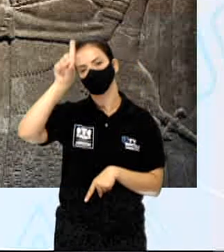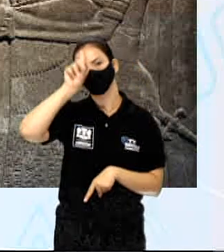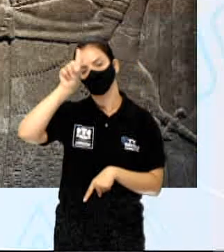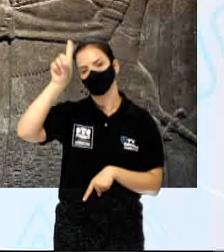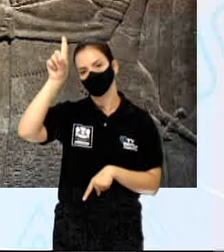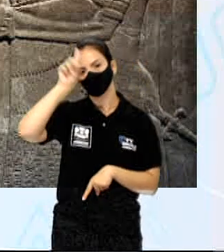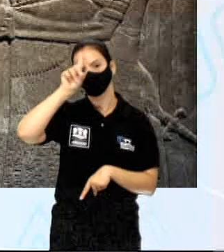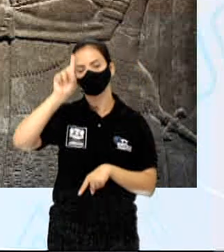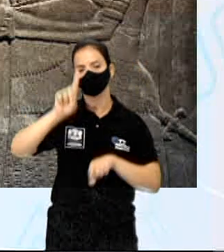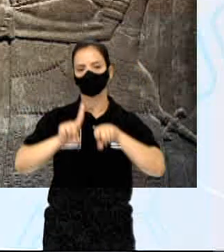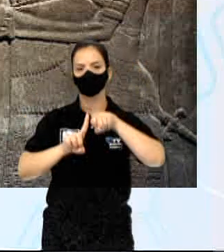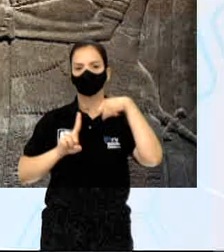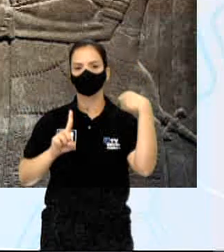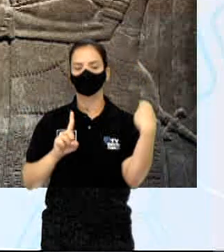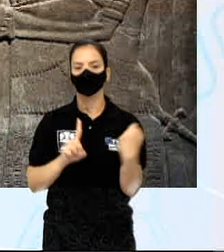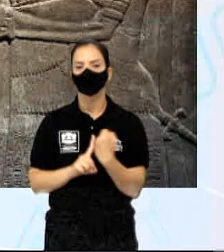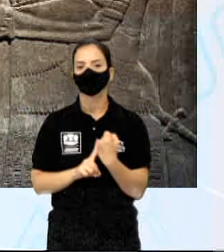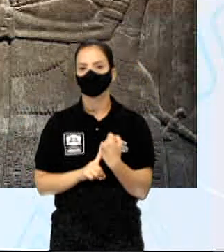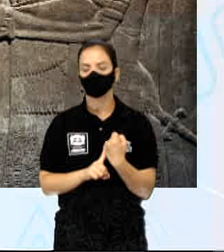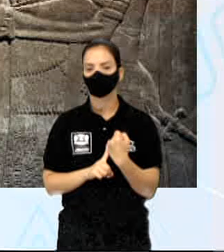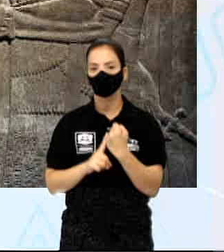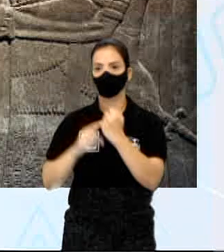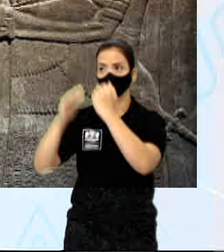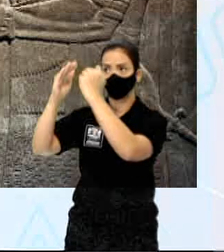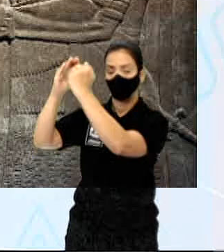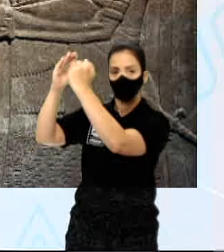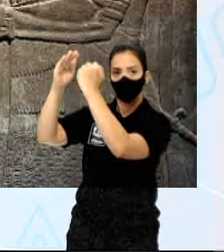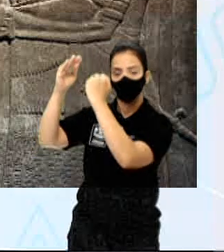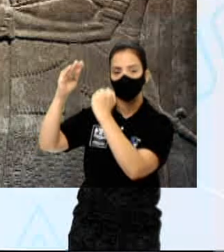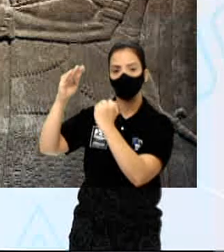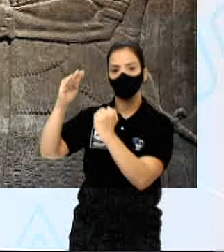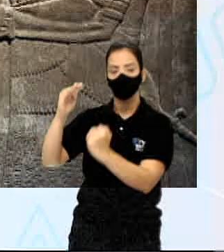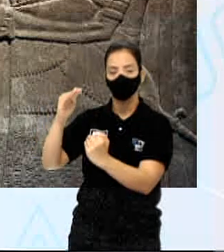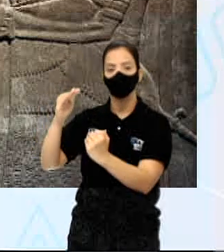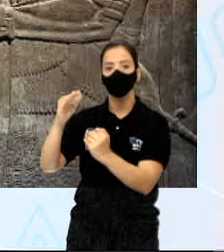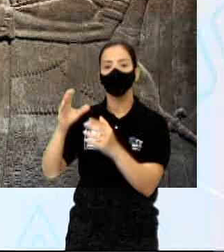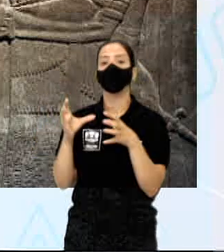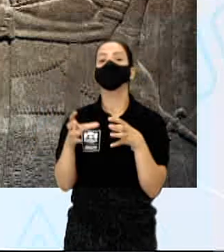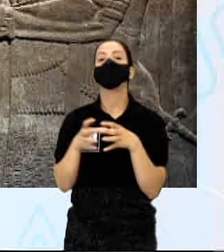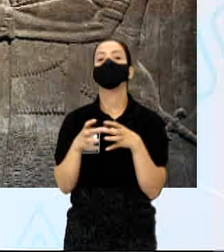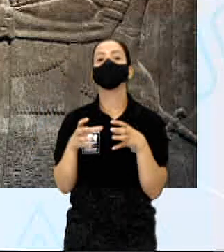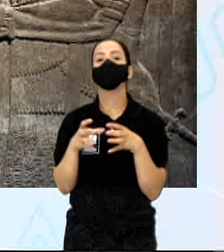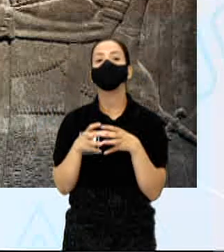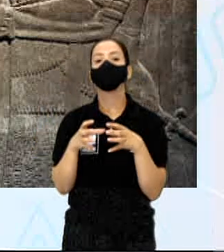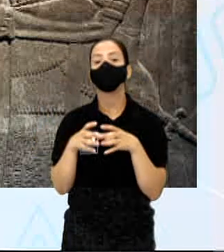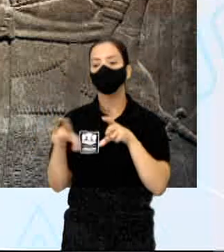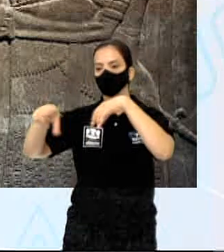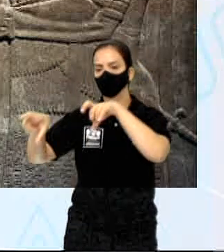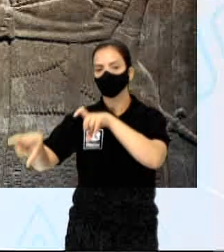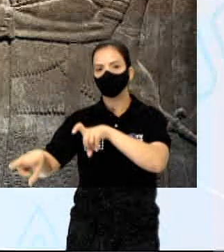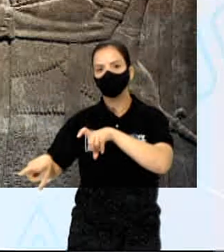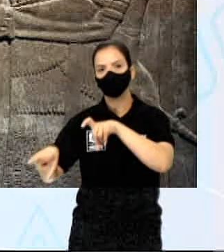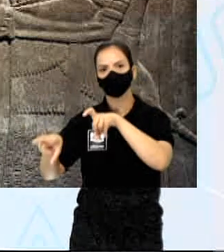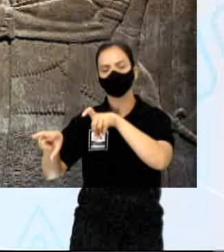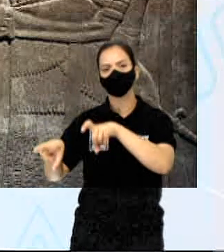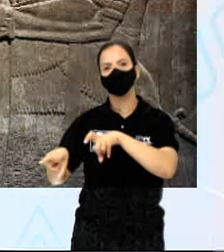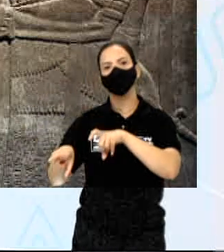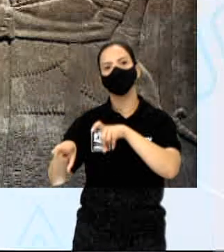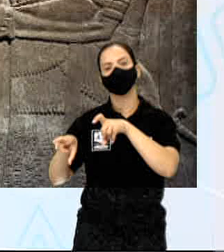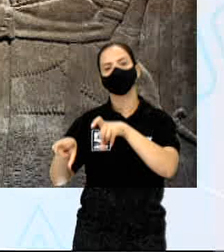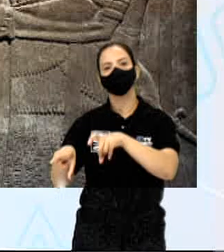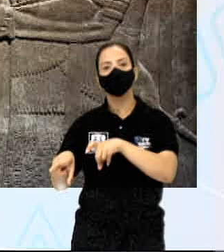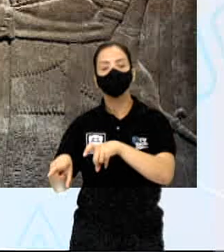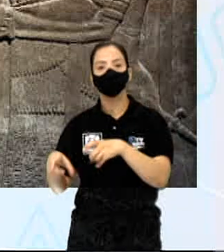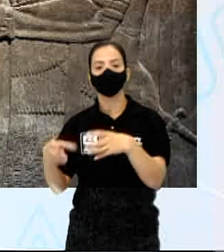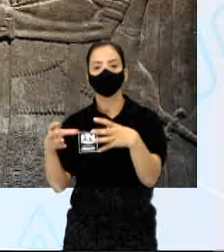dia daquela sociedade. Abaixo dos artesãos, nós temos um grande grupo ali de camponeses, tá? Os camponeses